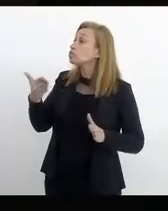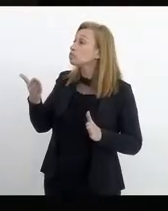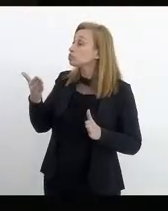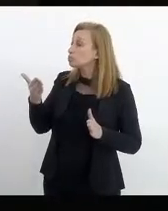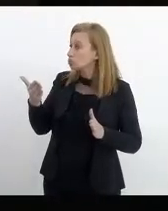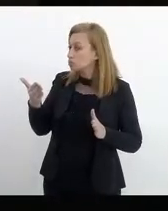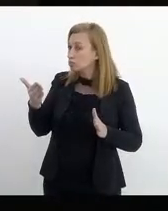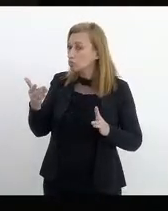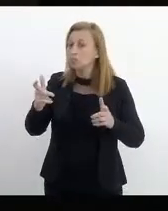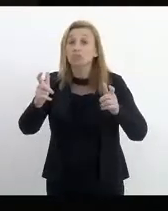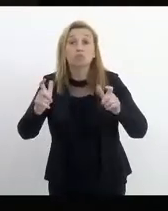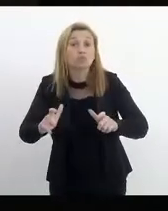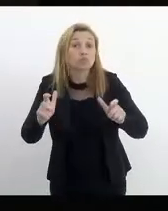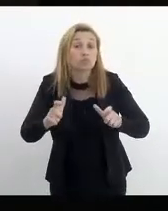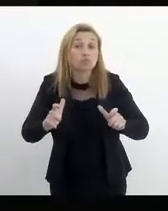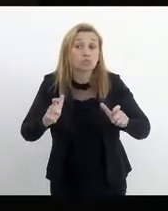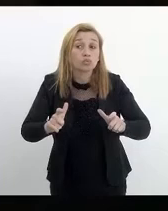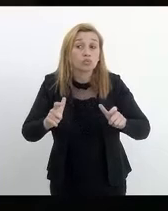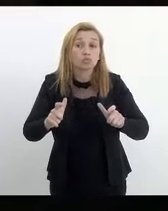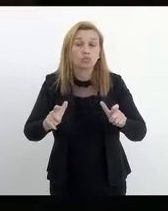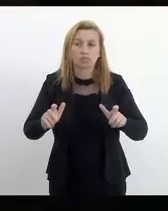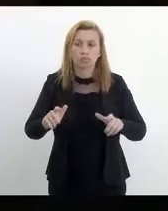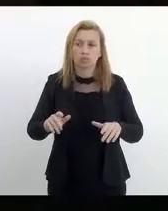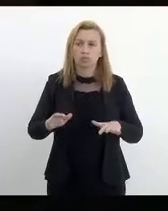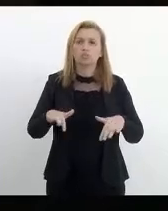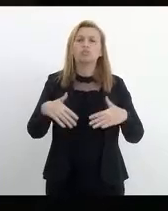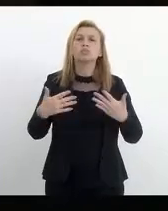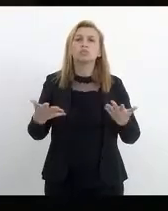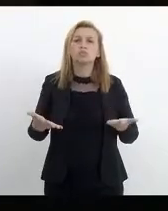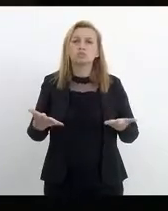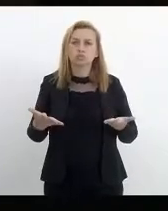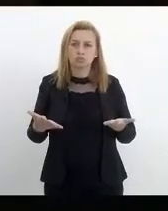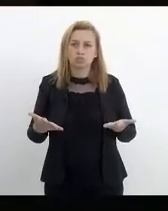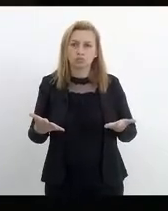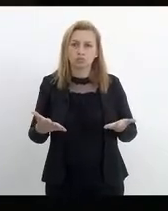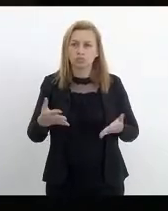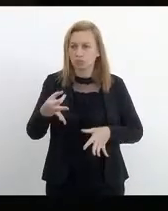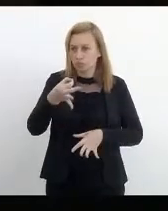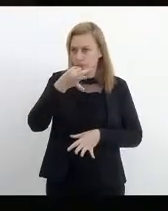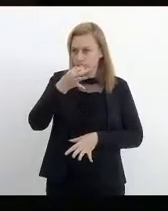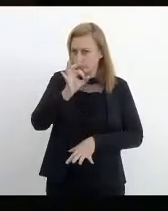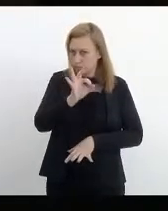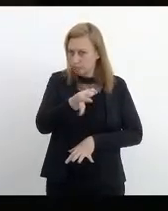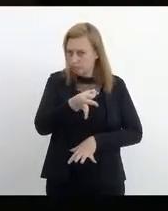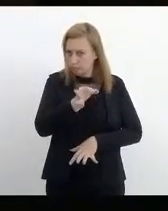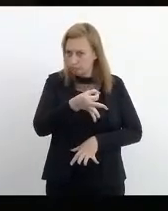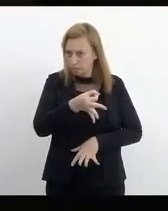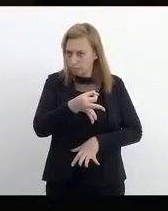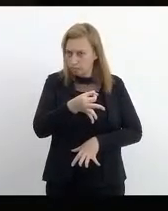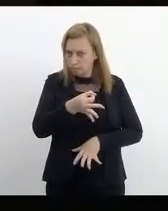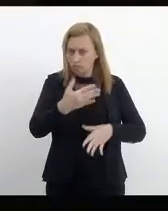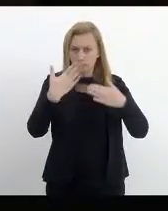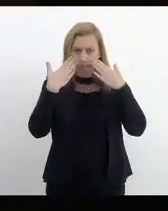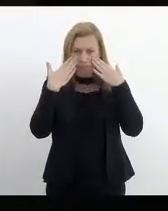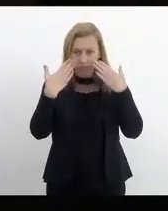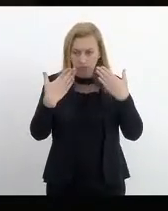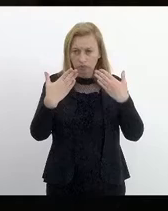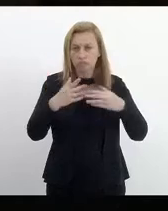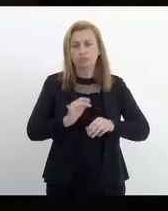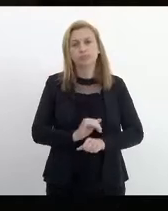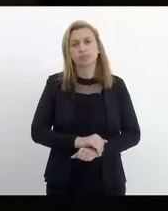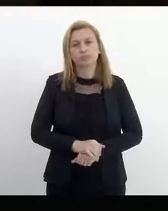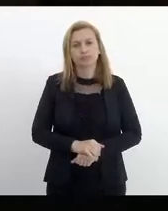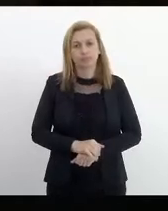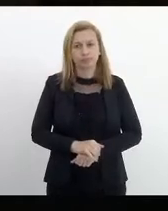onde surgiu e que justificativa devo estar sendo apresentada